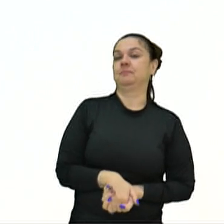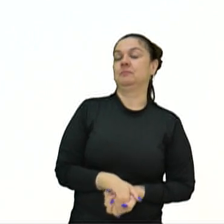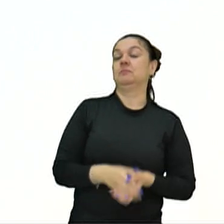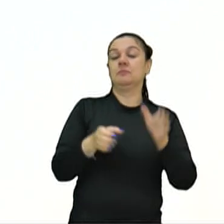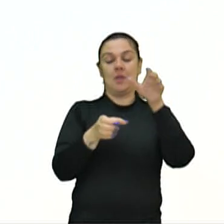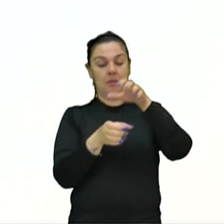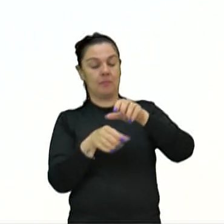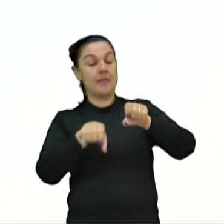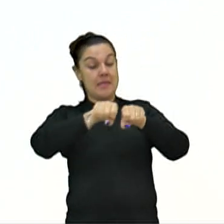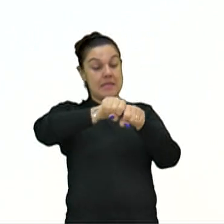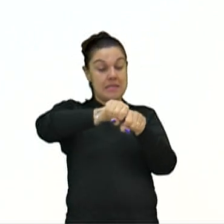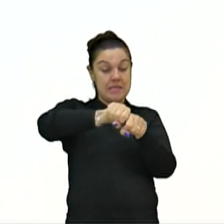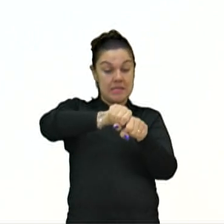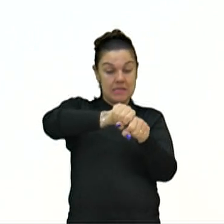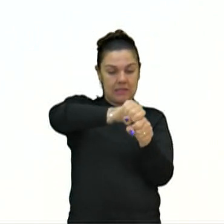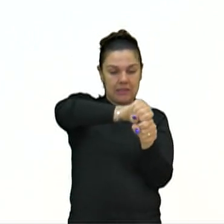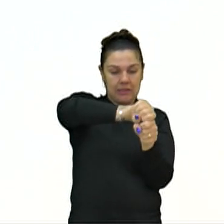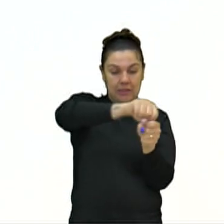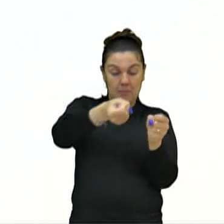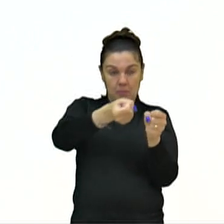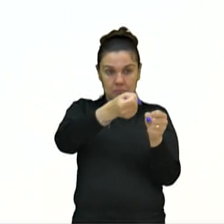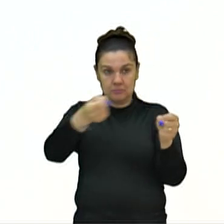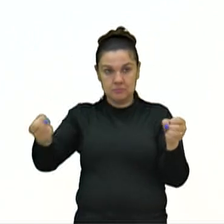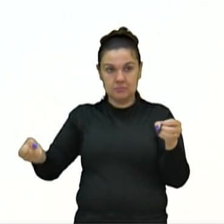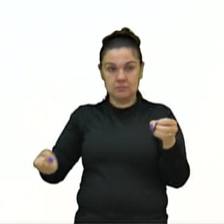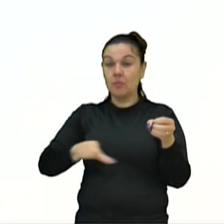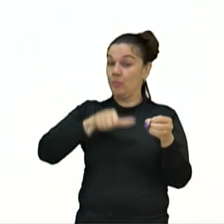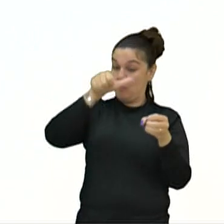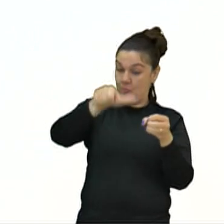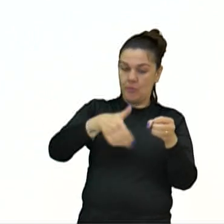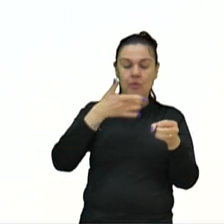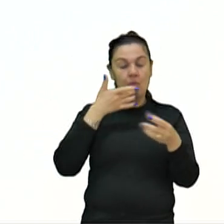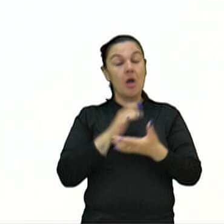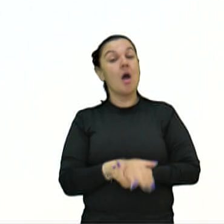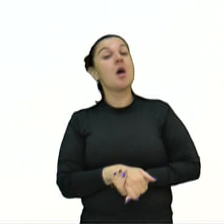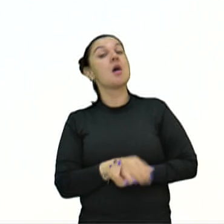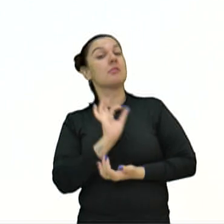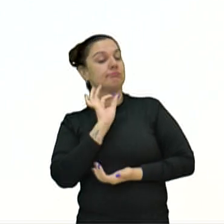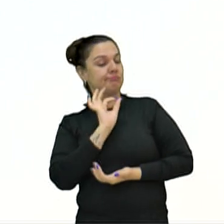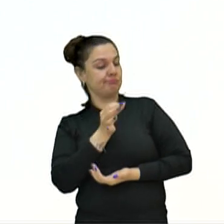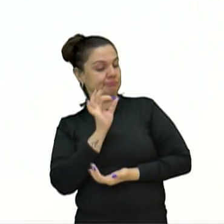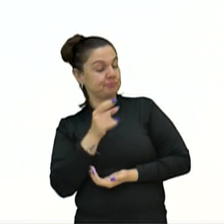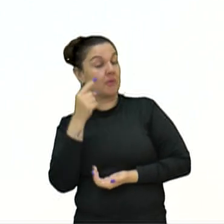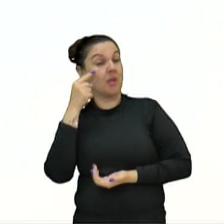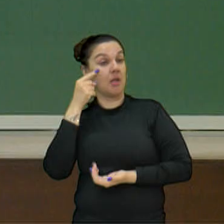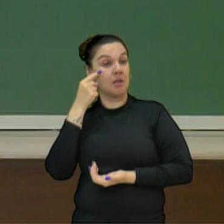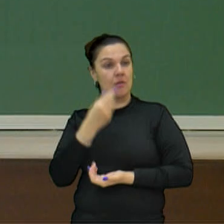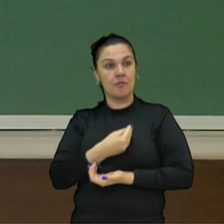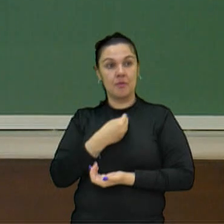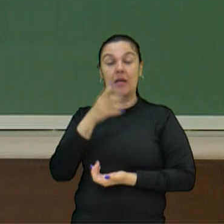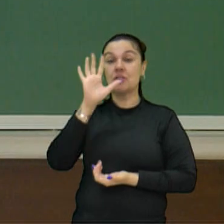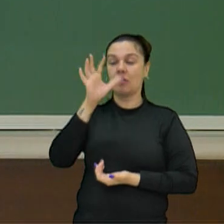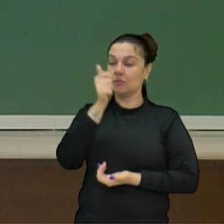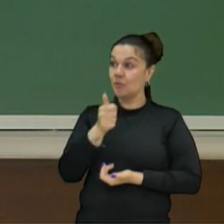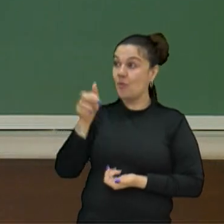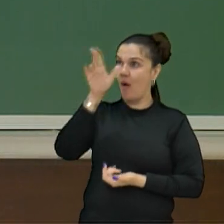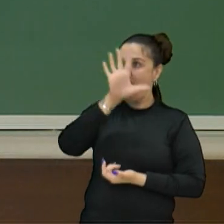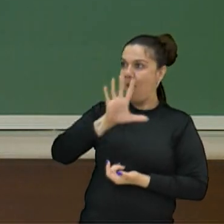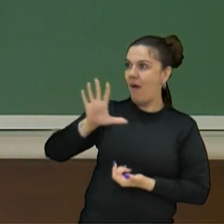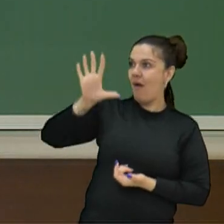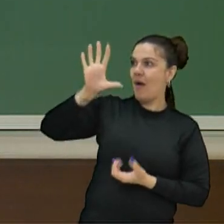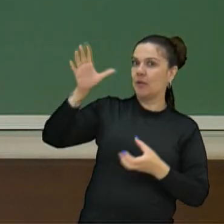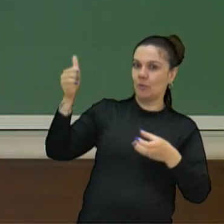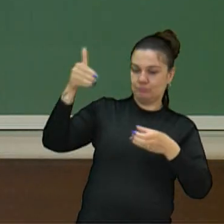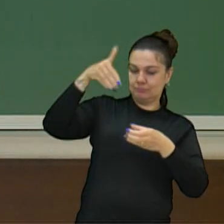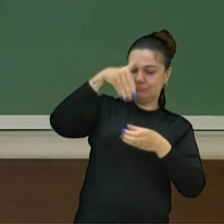que ele resolveu quebrar esse gargalo ali, mudou de cor. Daí ele conseguiu comprovar que os micro-organismos, na verdade, estavam no ar. E quando